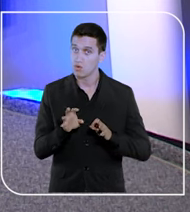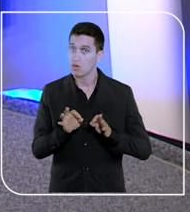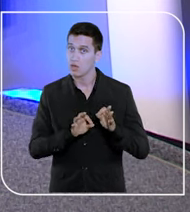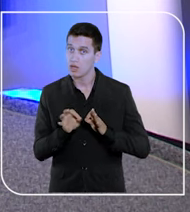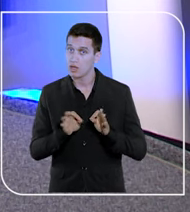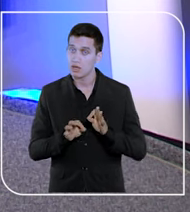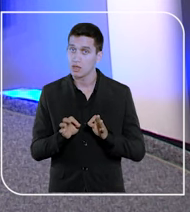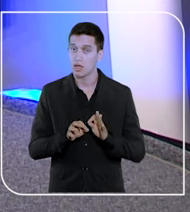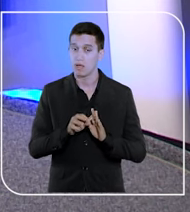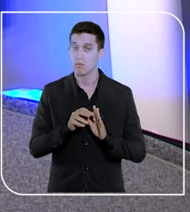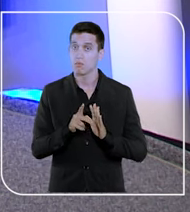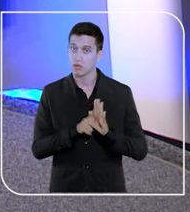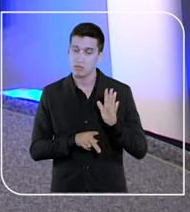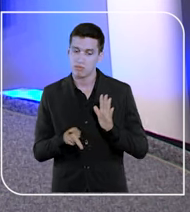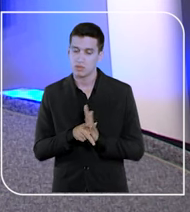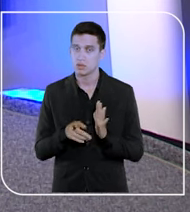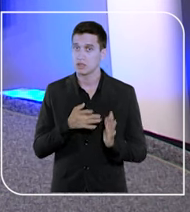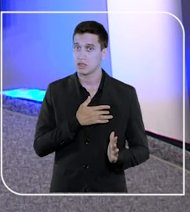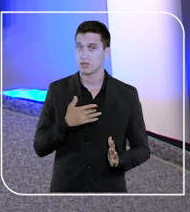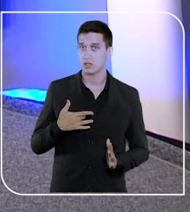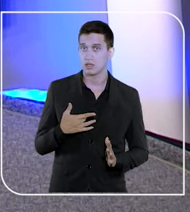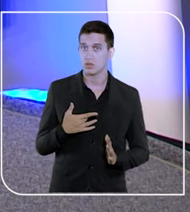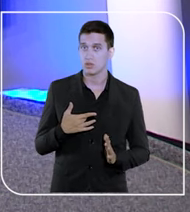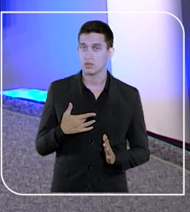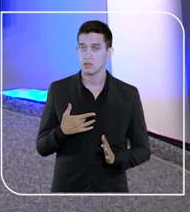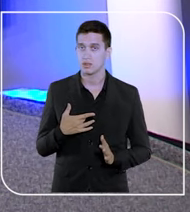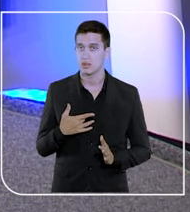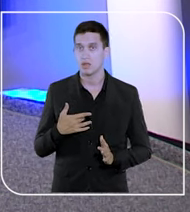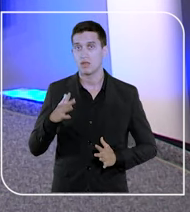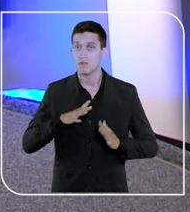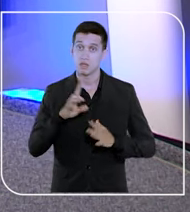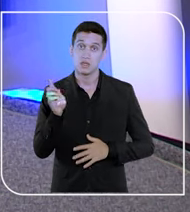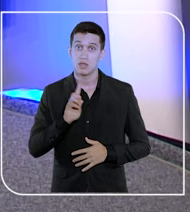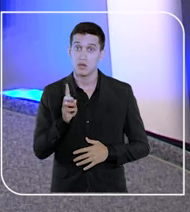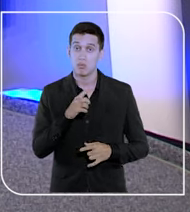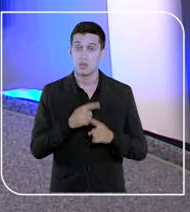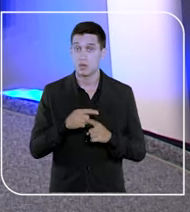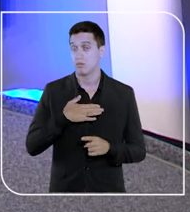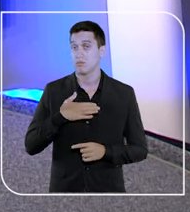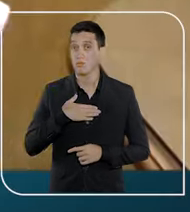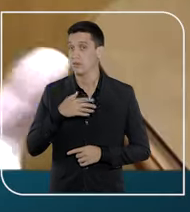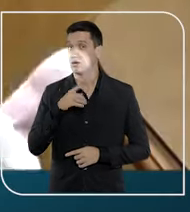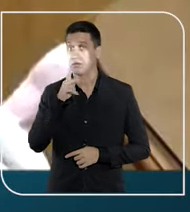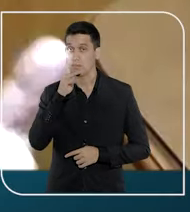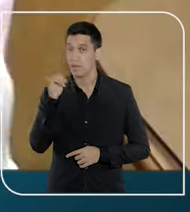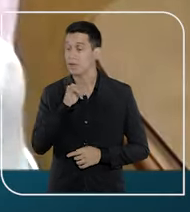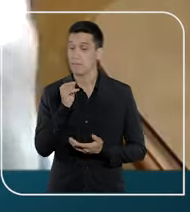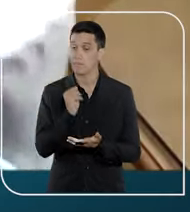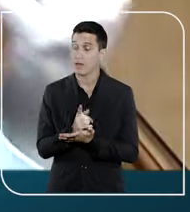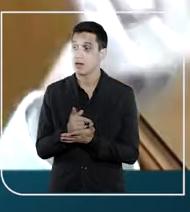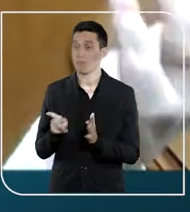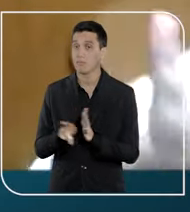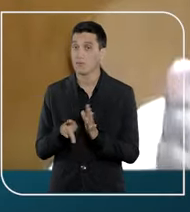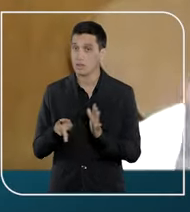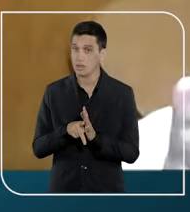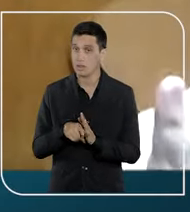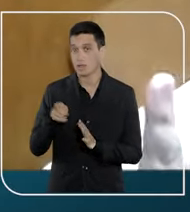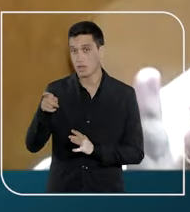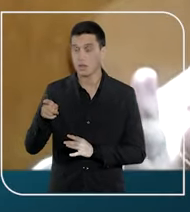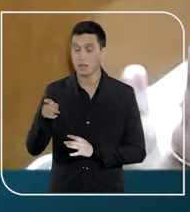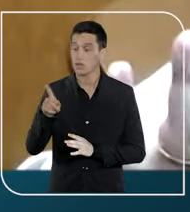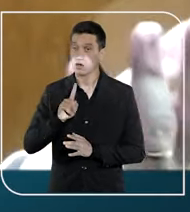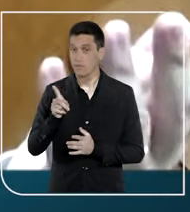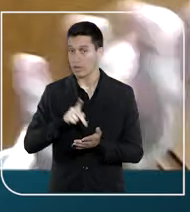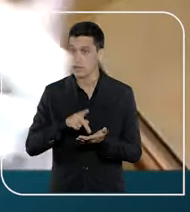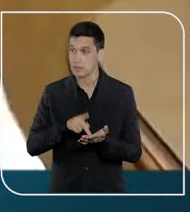Talvez nem o plano de saúde. O que o meu pai paga no INSS dele, que ele recebe no INSS dele, não